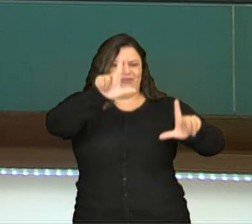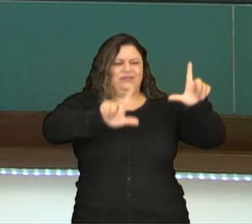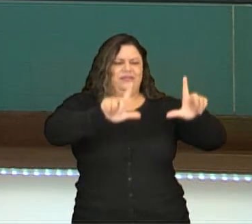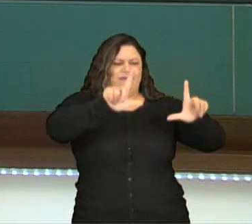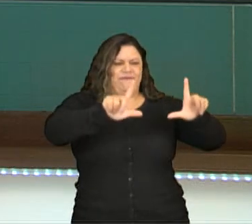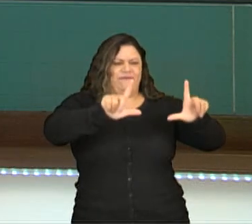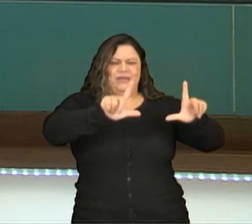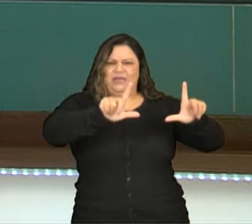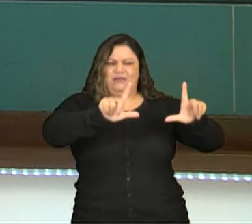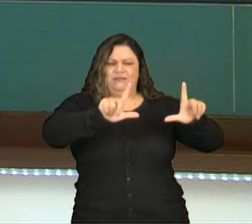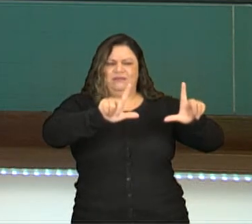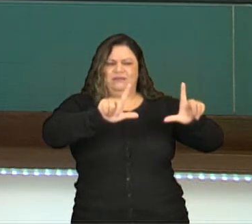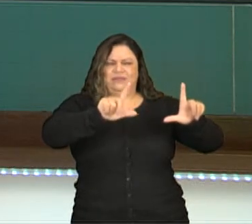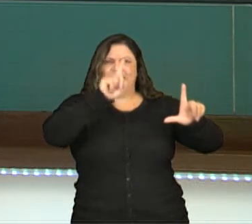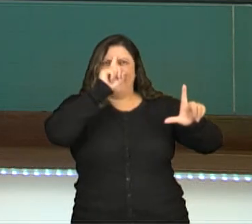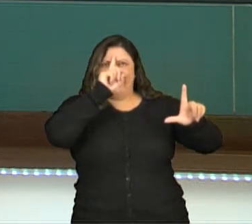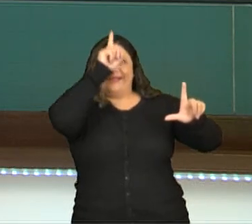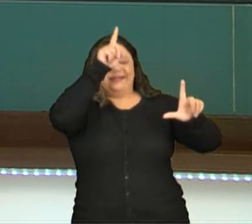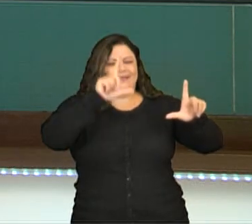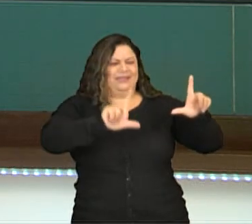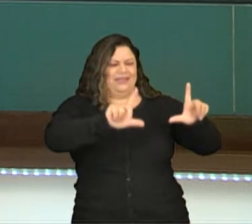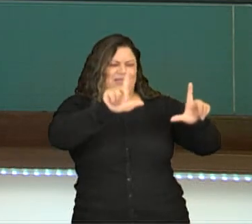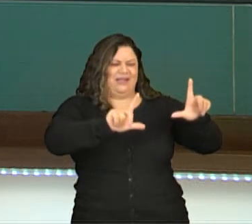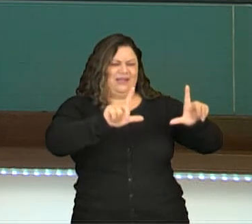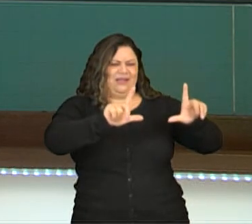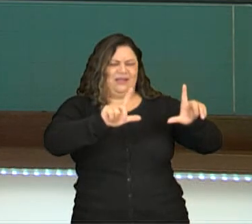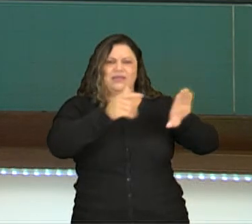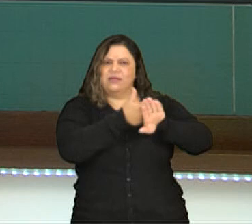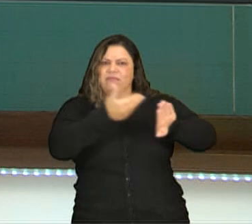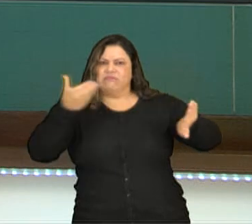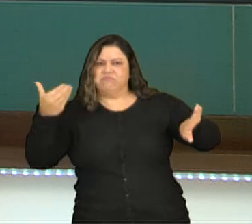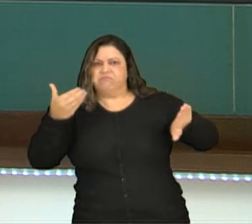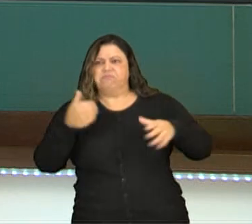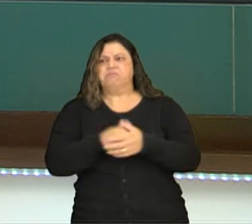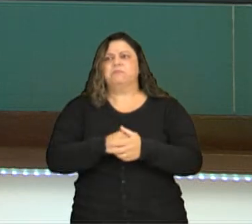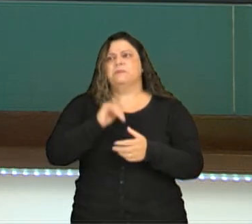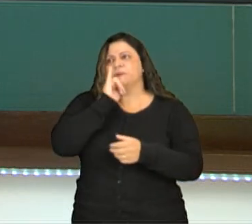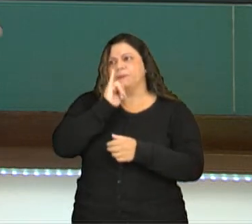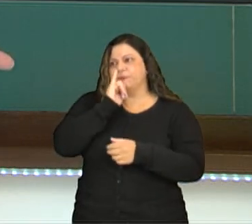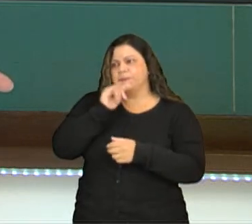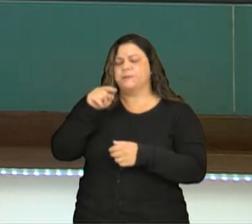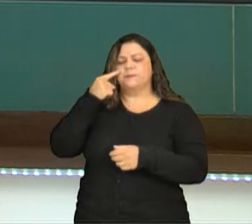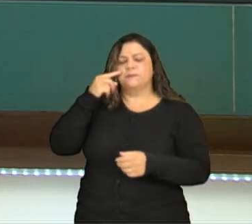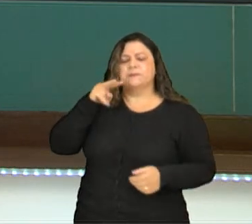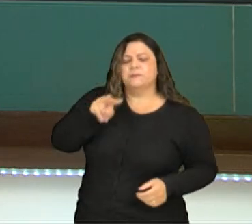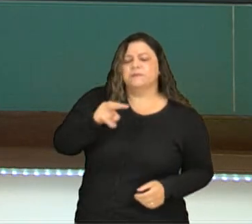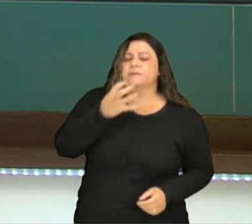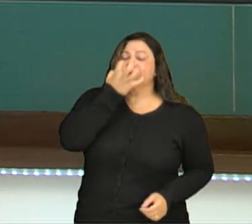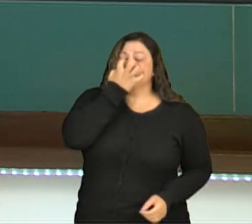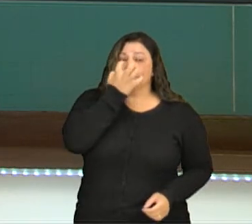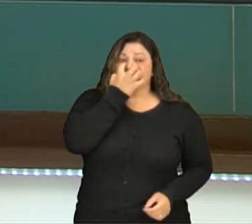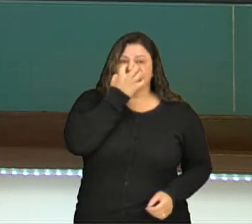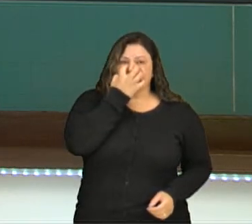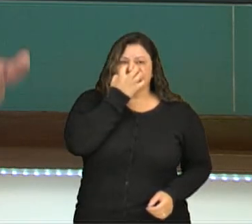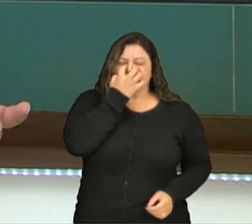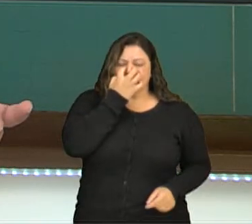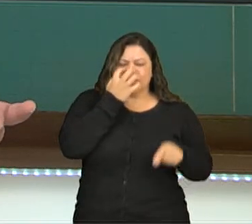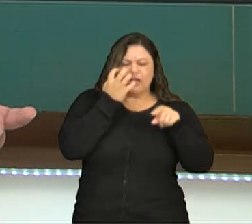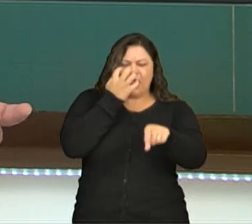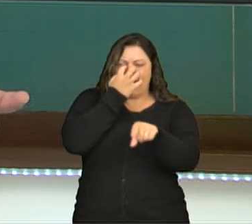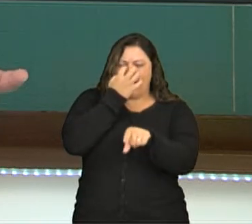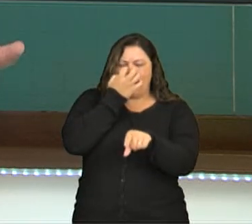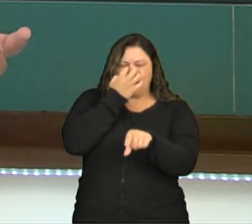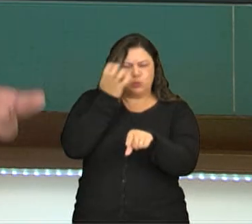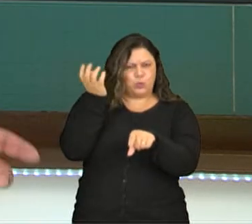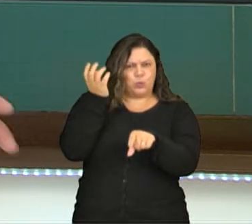da própria TV? A ideia de celular está separada da coisa? Por exemplo, você vê um cachorrinho. Será que a ideia de